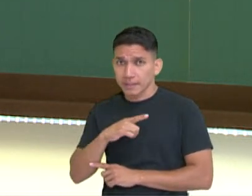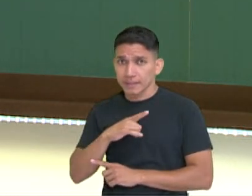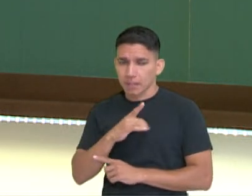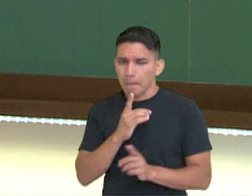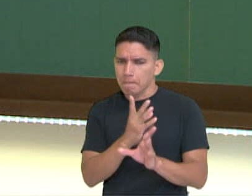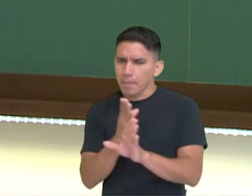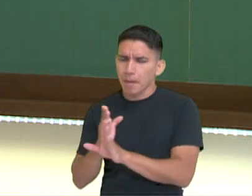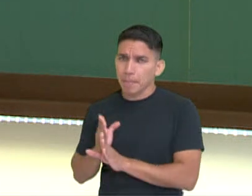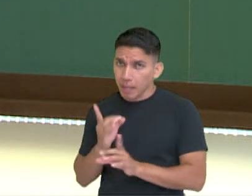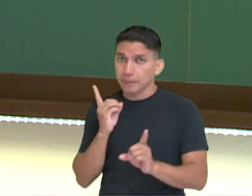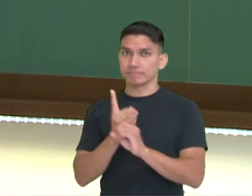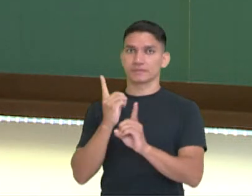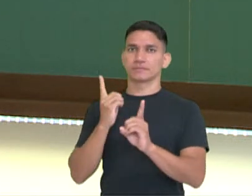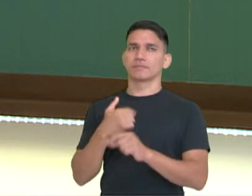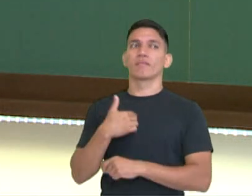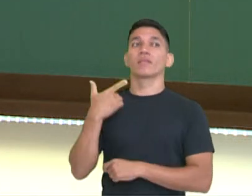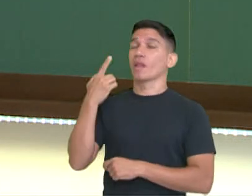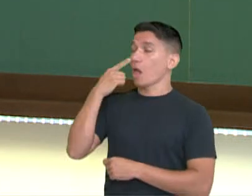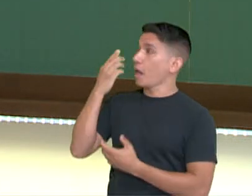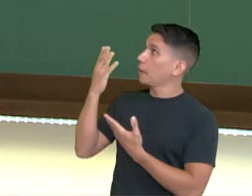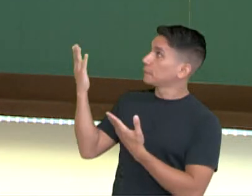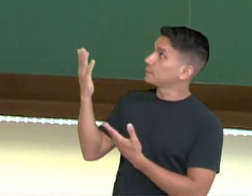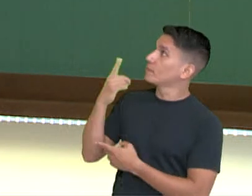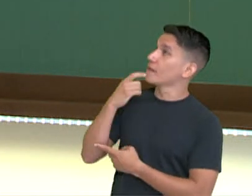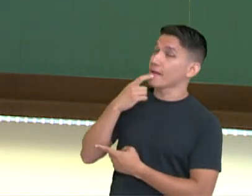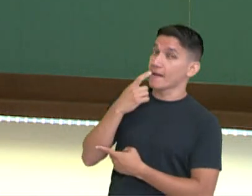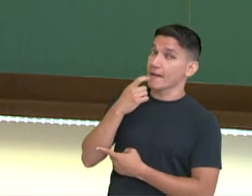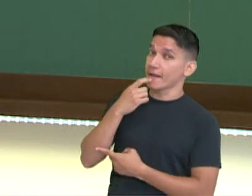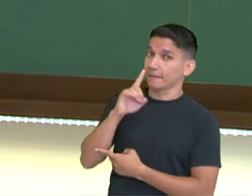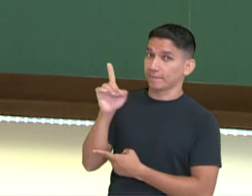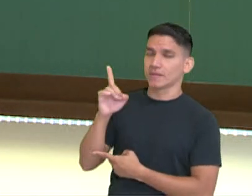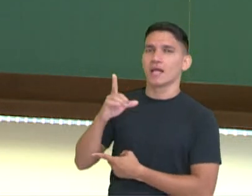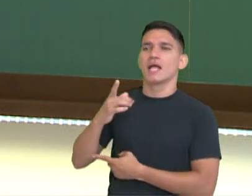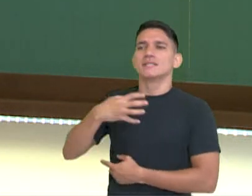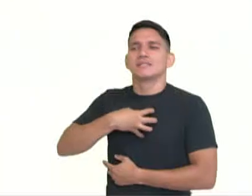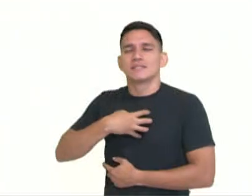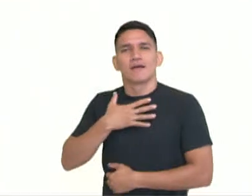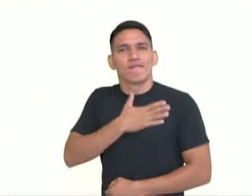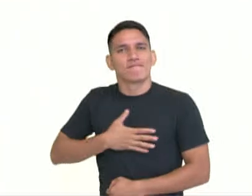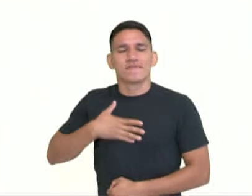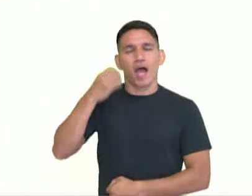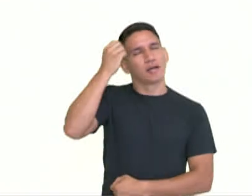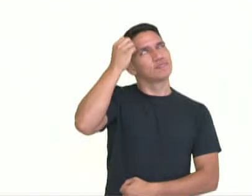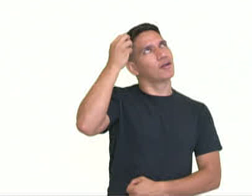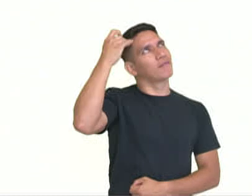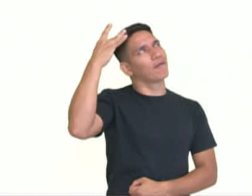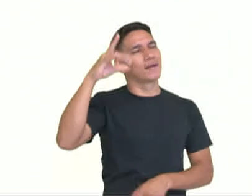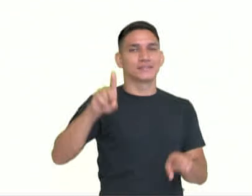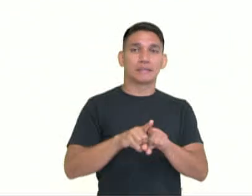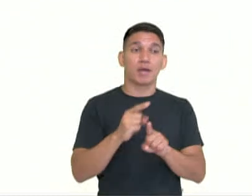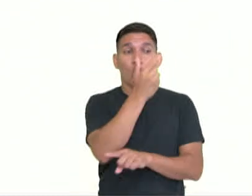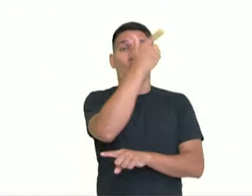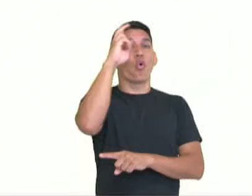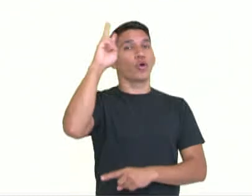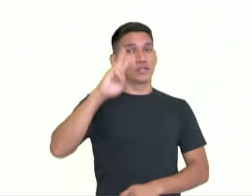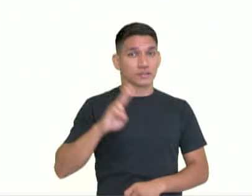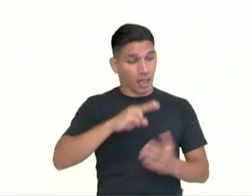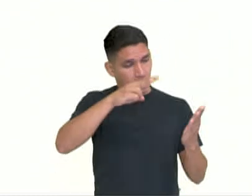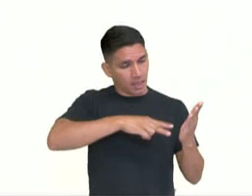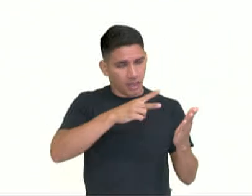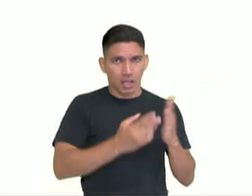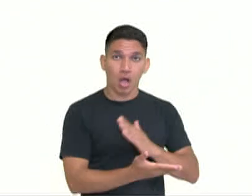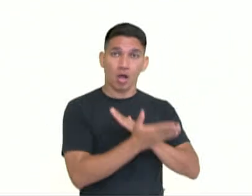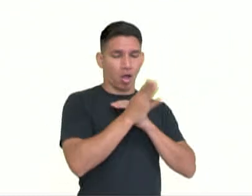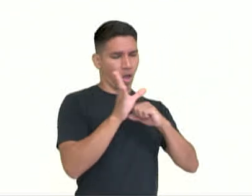Então, além do prazer, viajar e viver outras histórias. A leitura pode contribuir com o conhecimento,